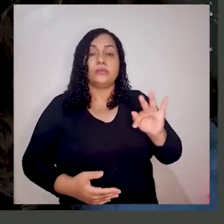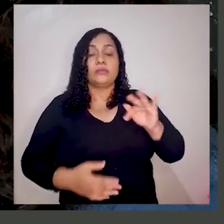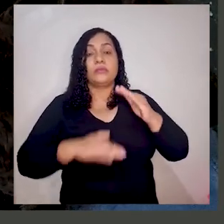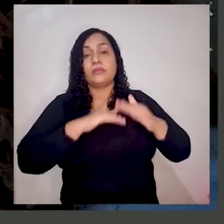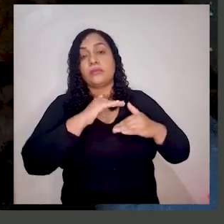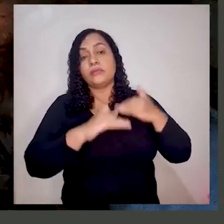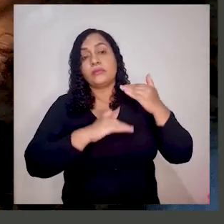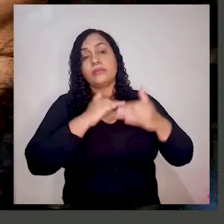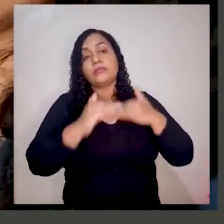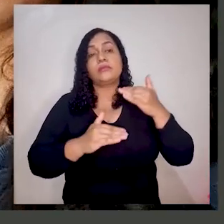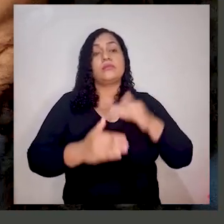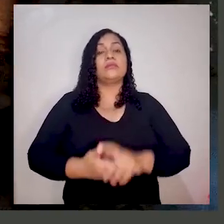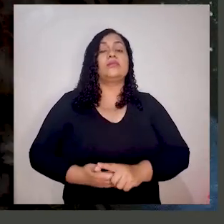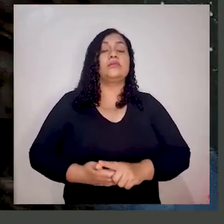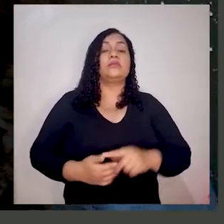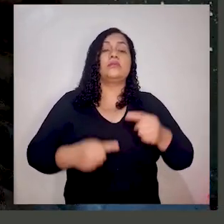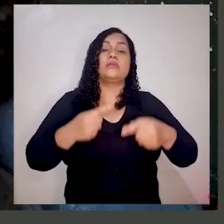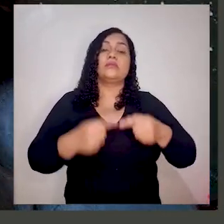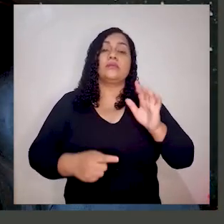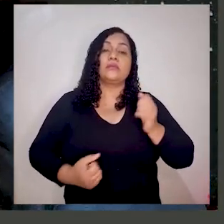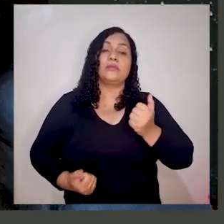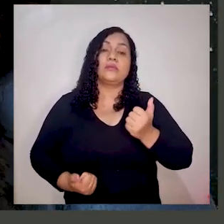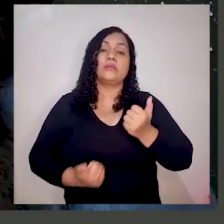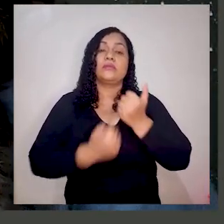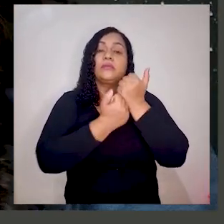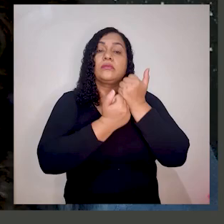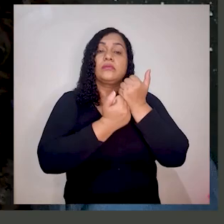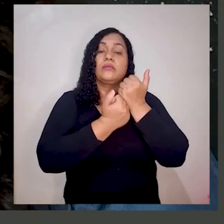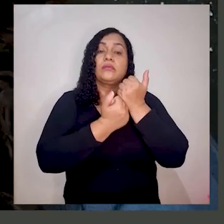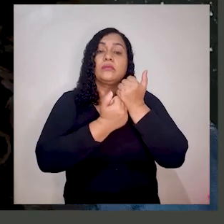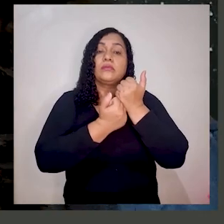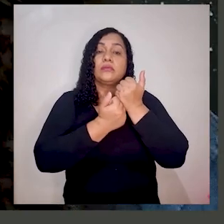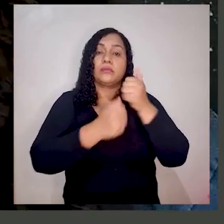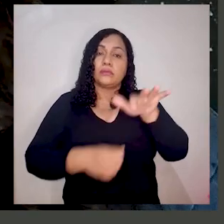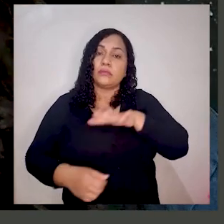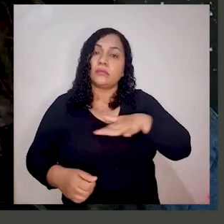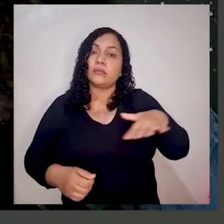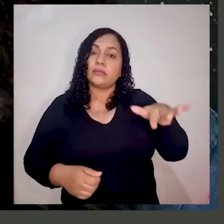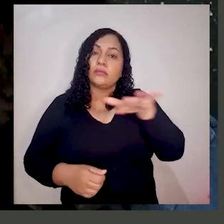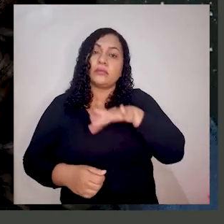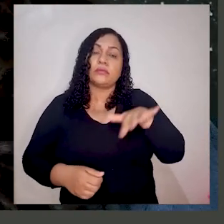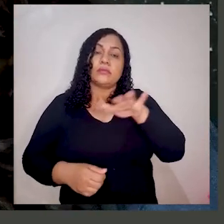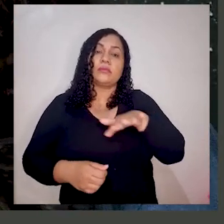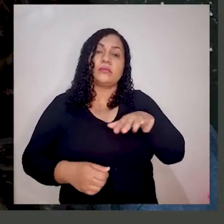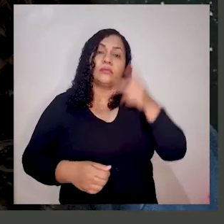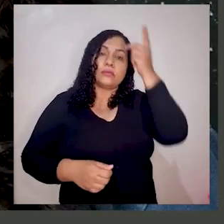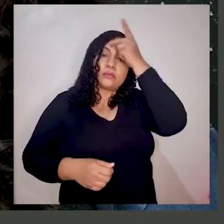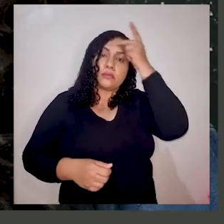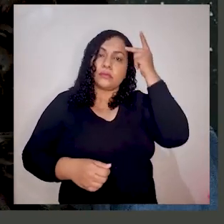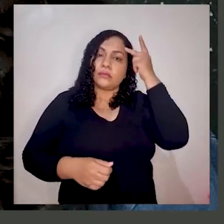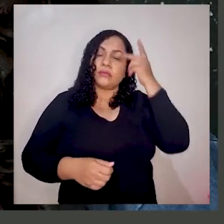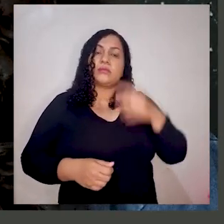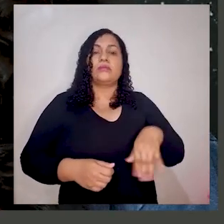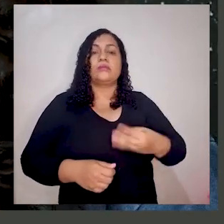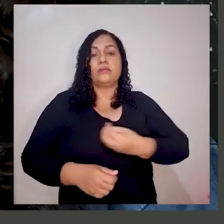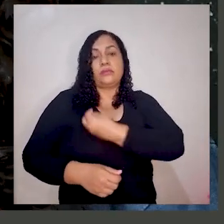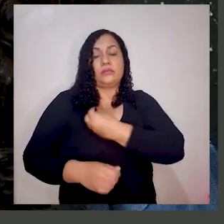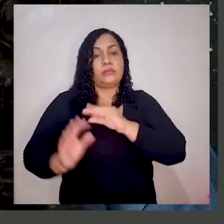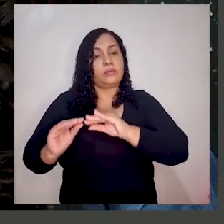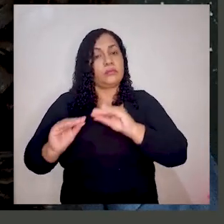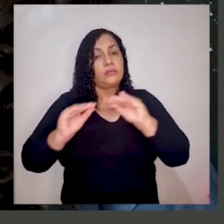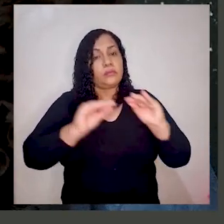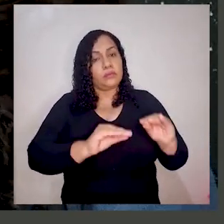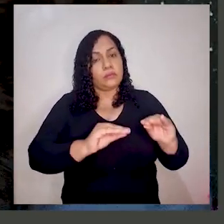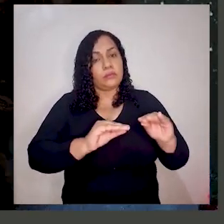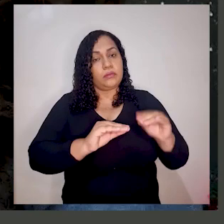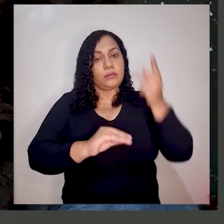que desenvolveu um sistema, uma política de apoio ao povoamento dessa região norte, né? Era muito pouco